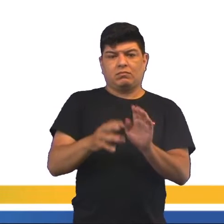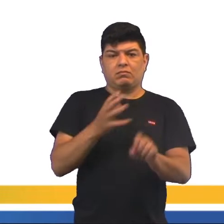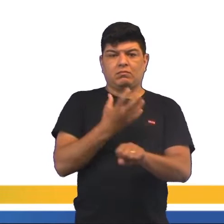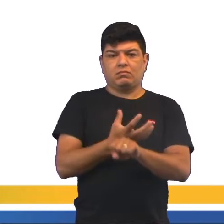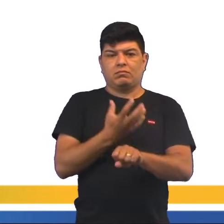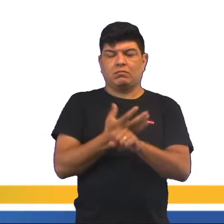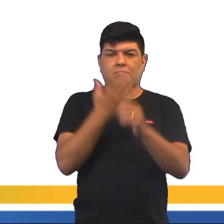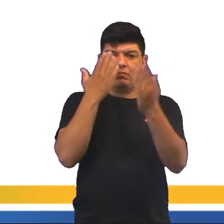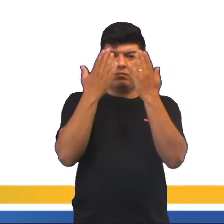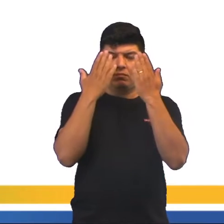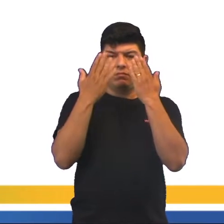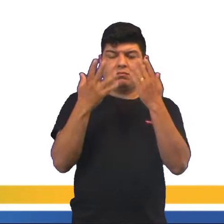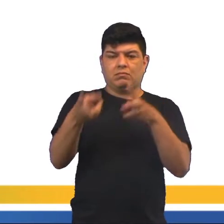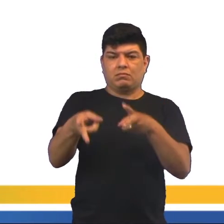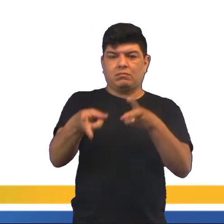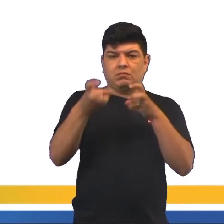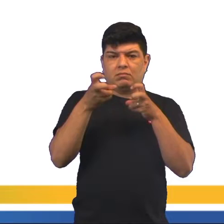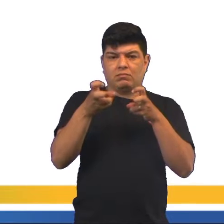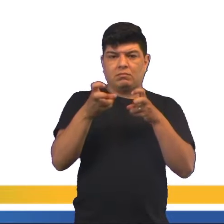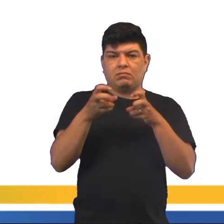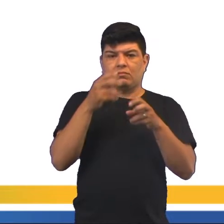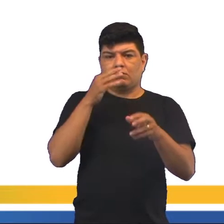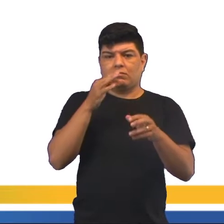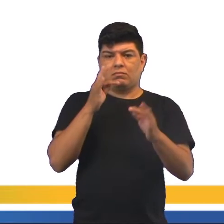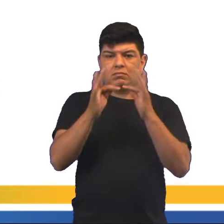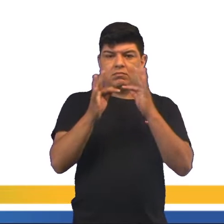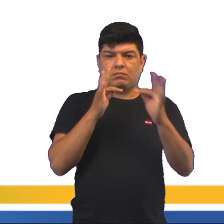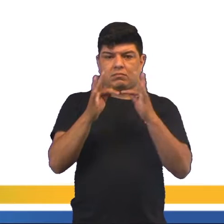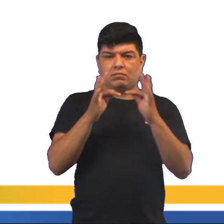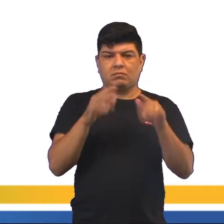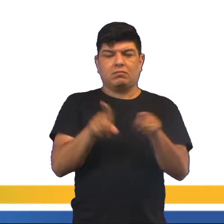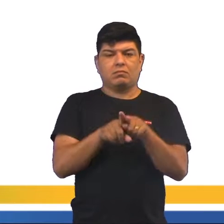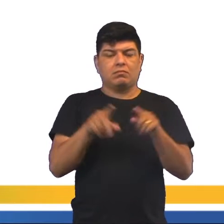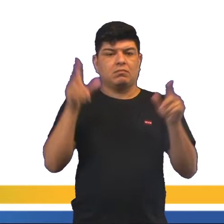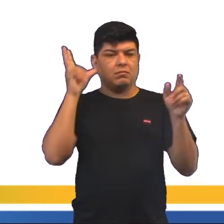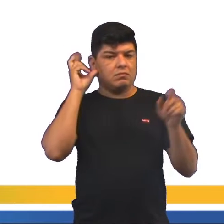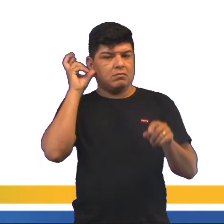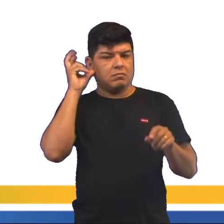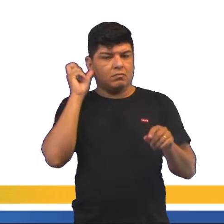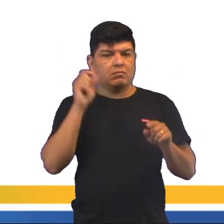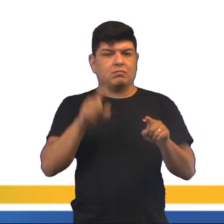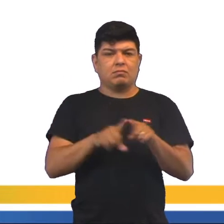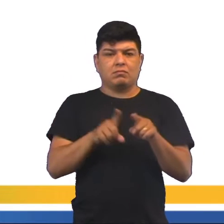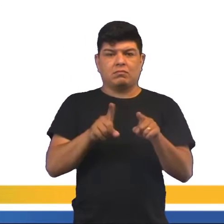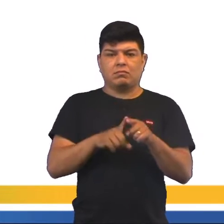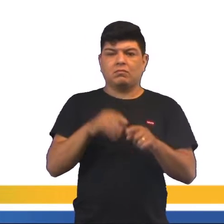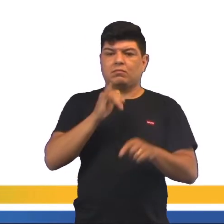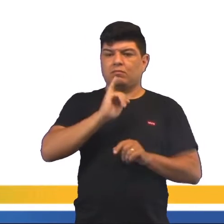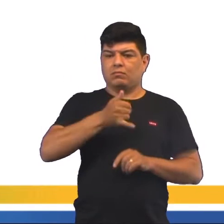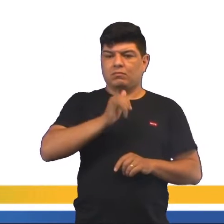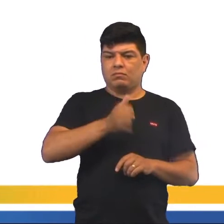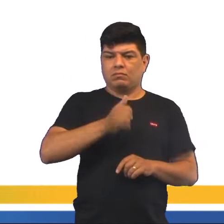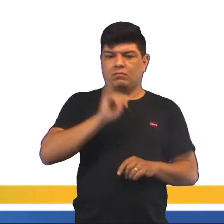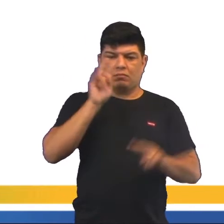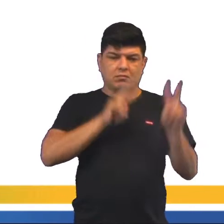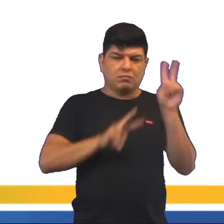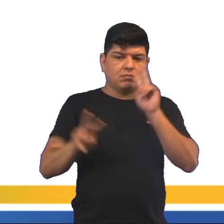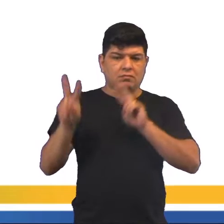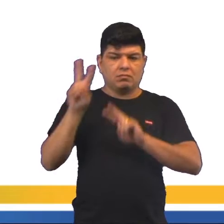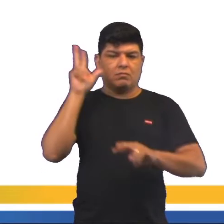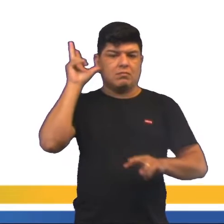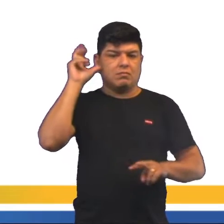a psicologia da percepção, a física acústica, falando aí de som, e a narrativa